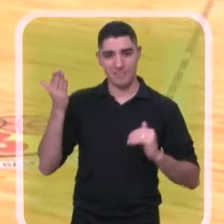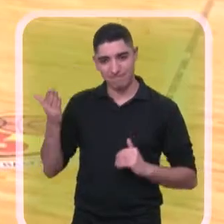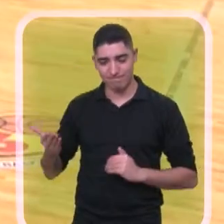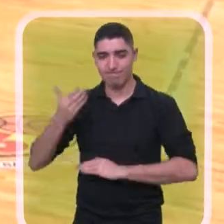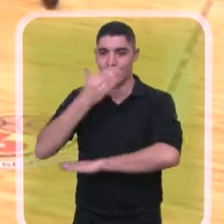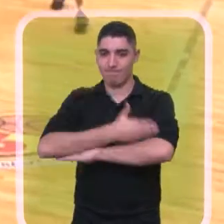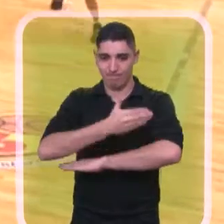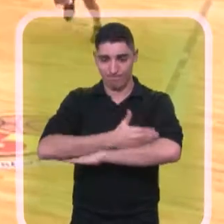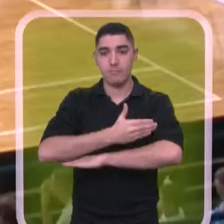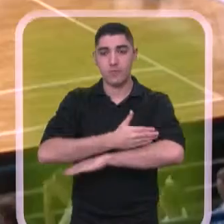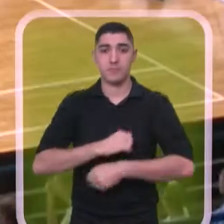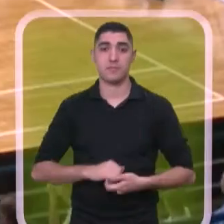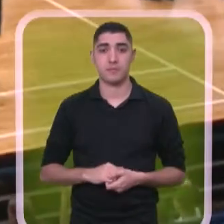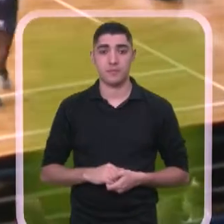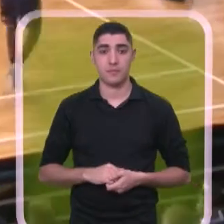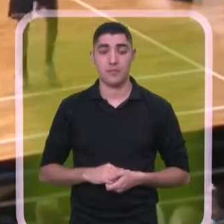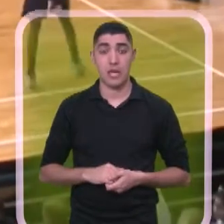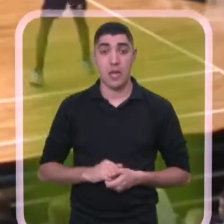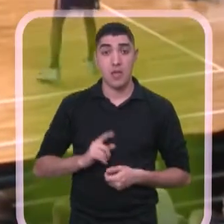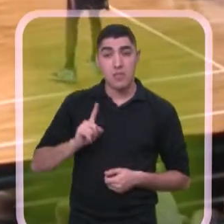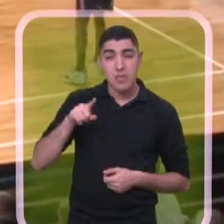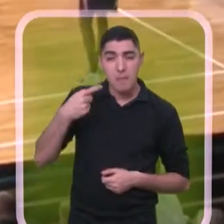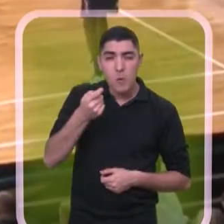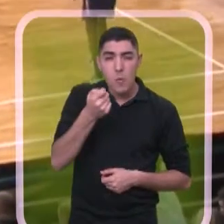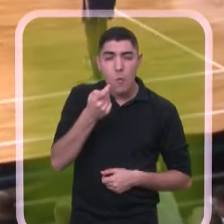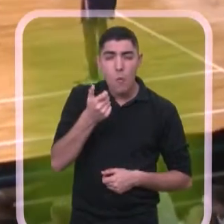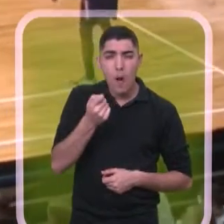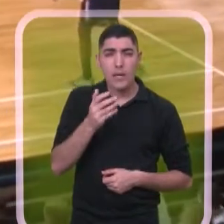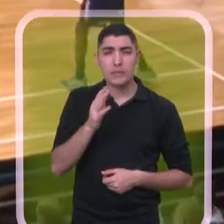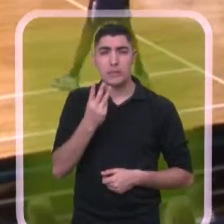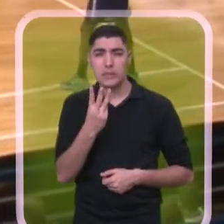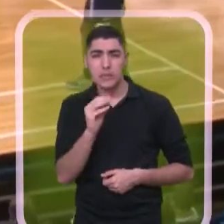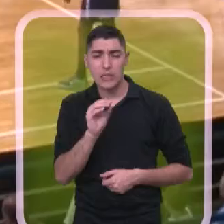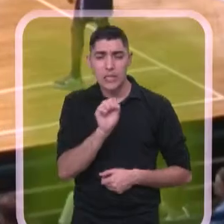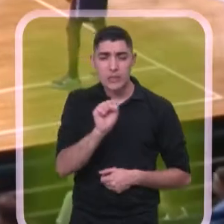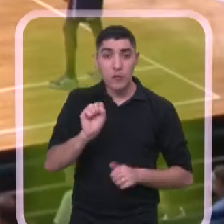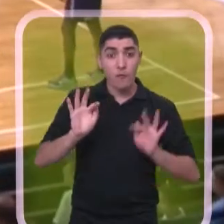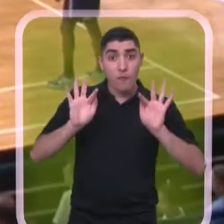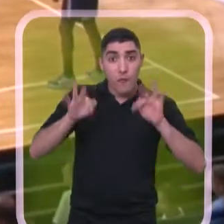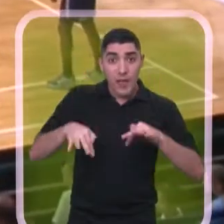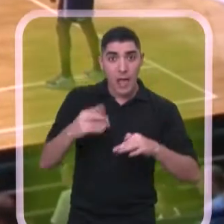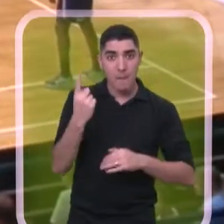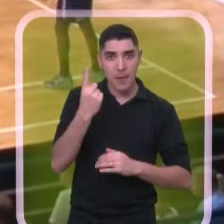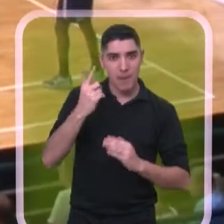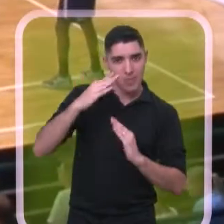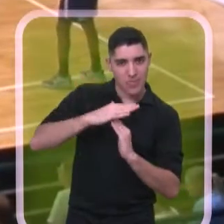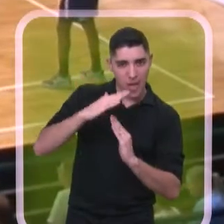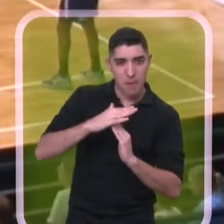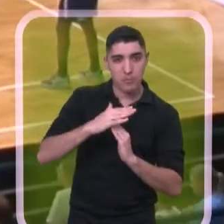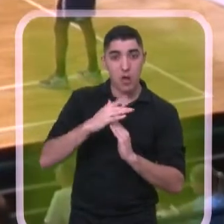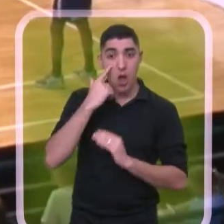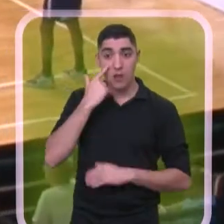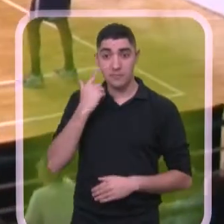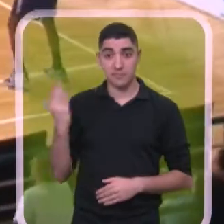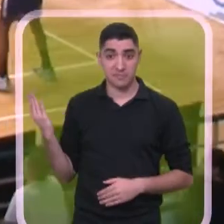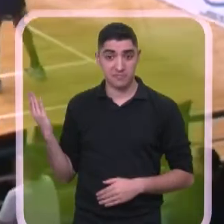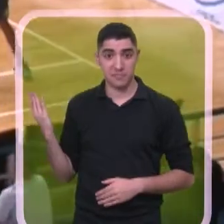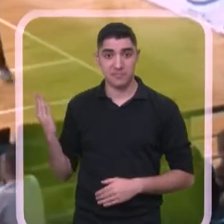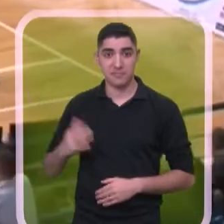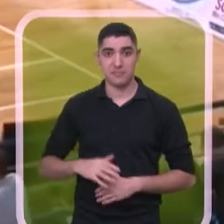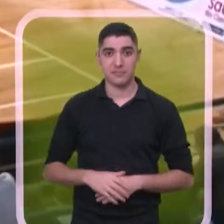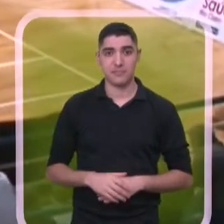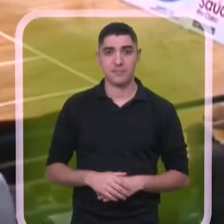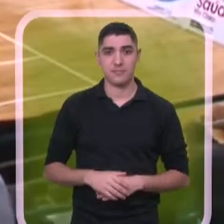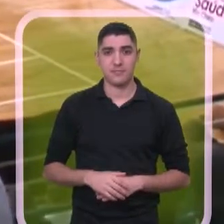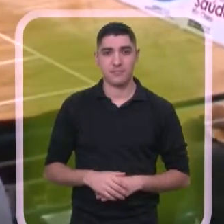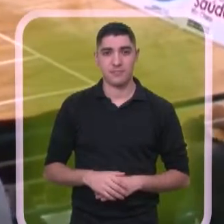do segundo quarto. Quando restavam pouco mais de 30 segundos para terminar o primeiro tempo, Fidelis meteu esse gatilhaço